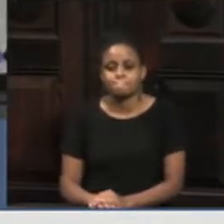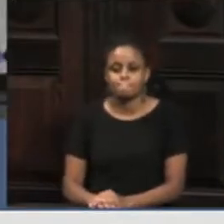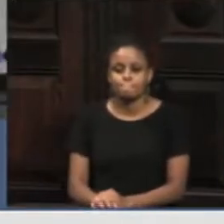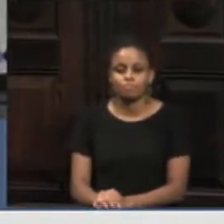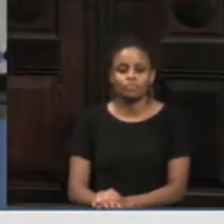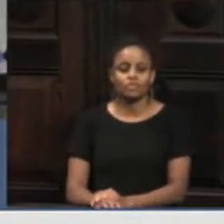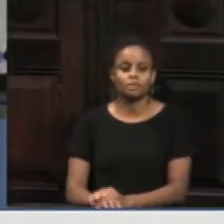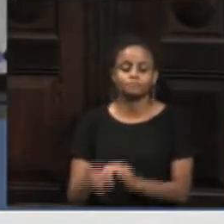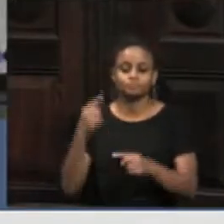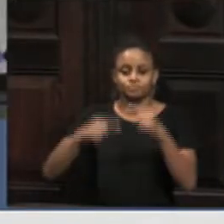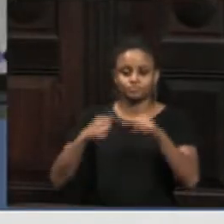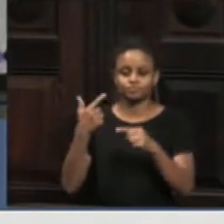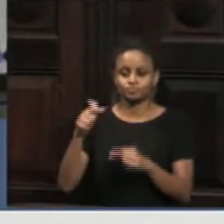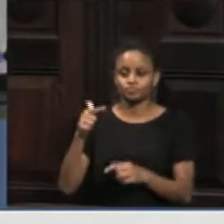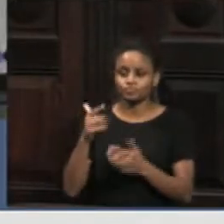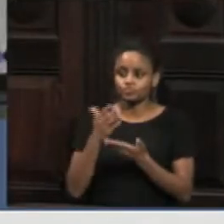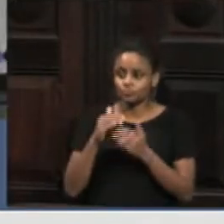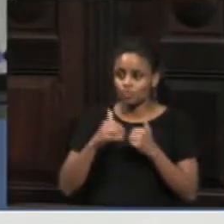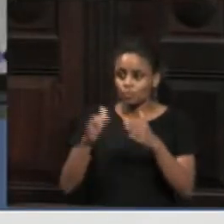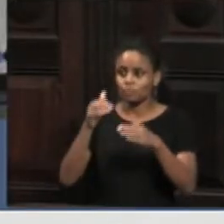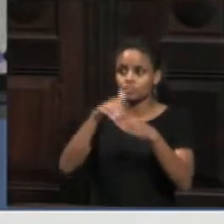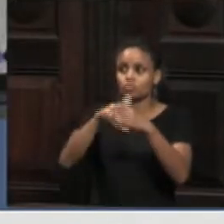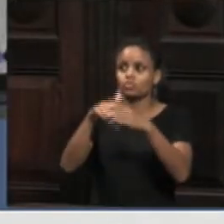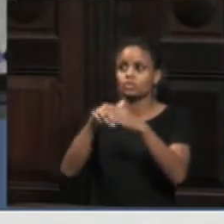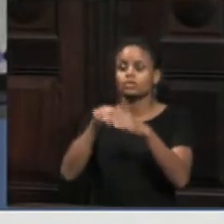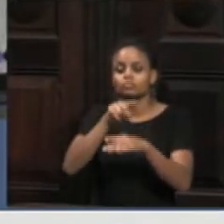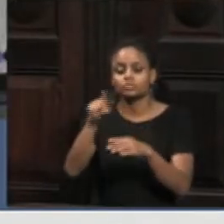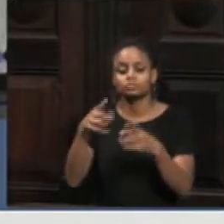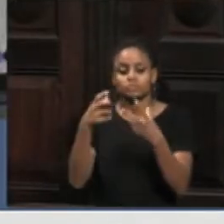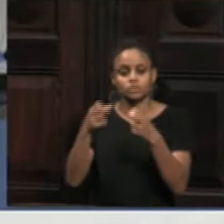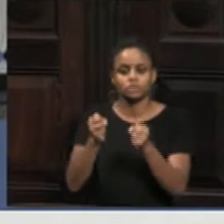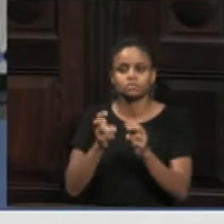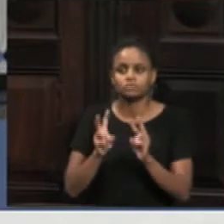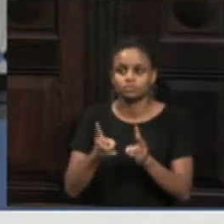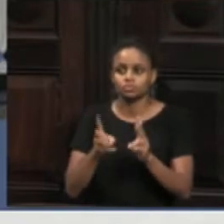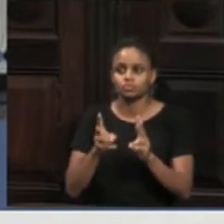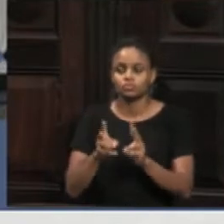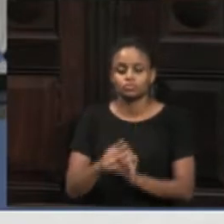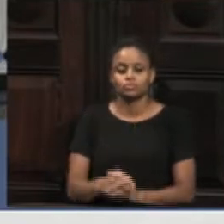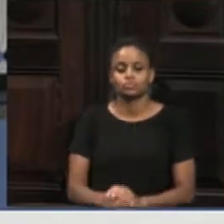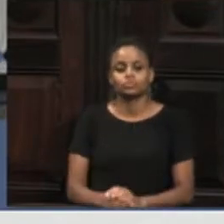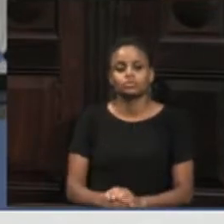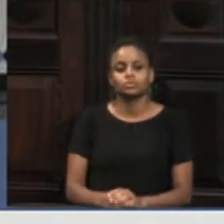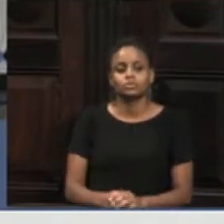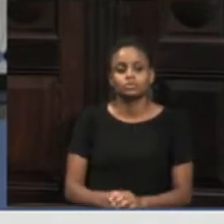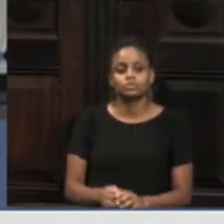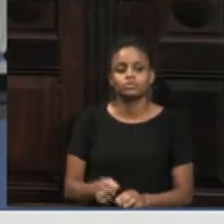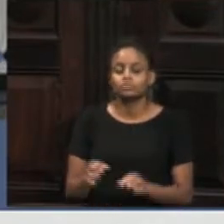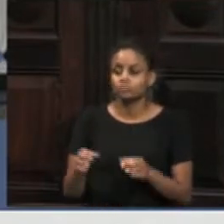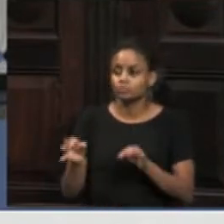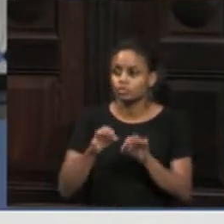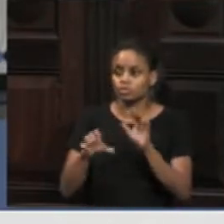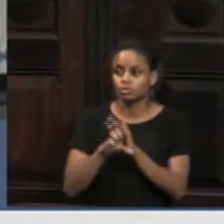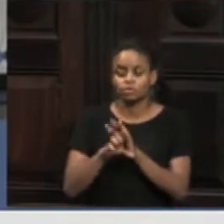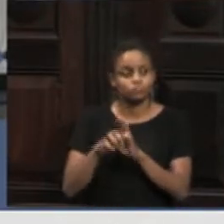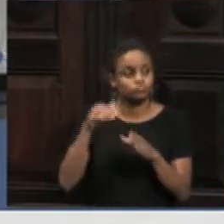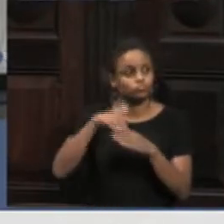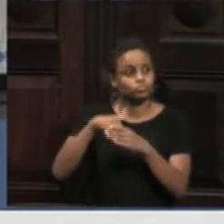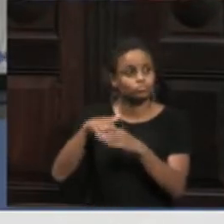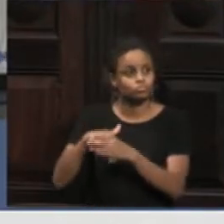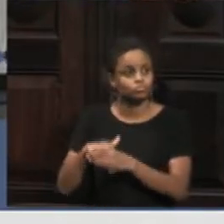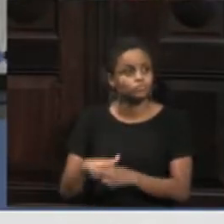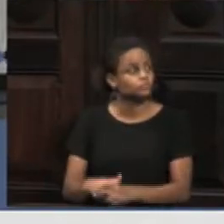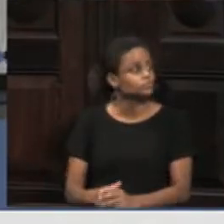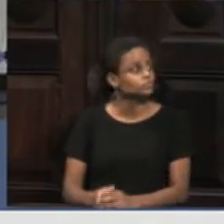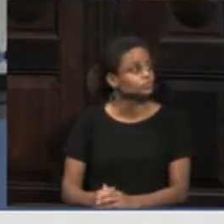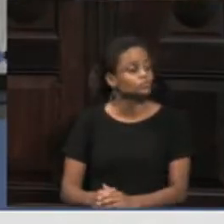a discussão, em votação, os senhores que aprovam permaneçam como estão. Aprovado, vai à publicação. Incluído na ordem